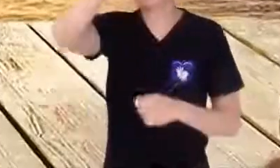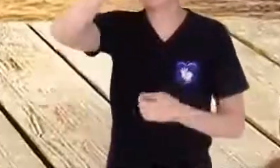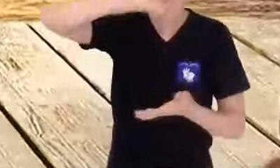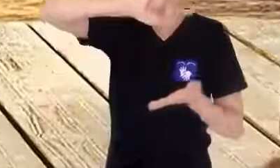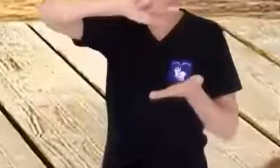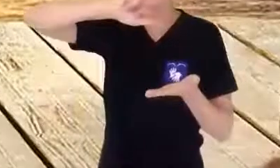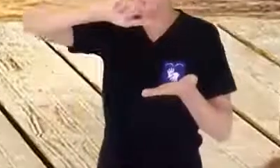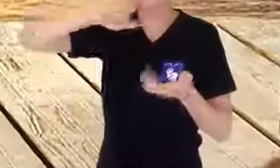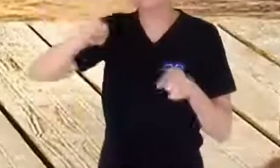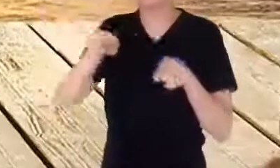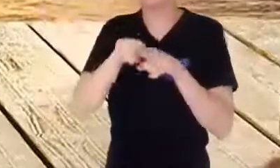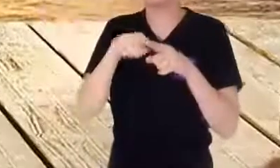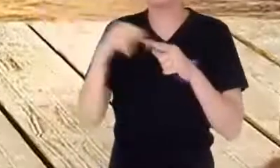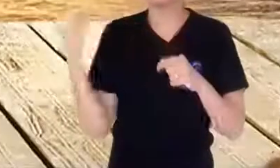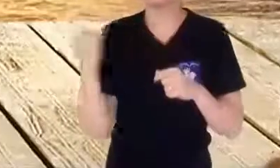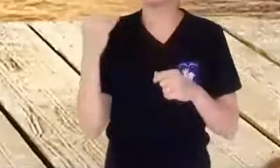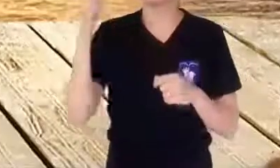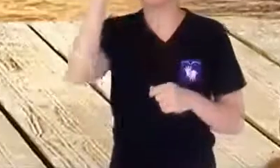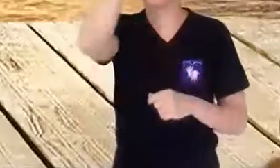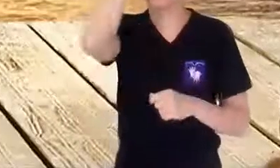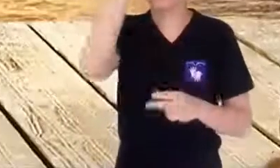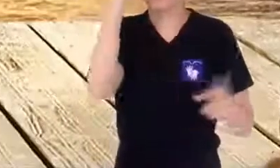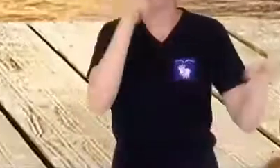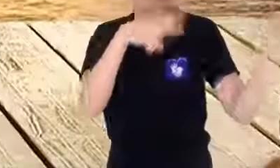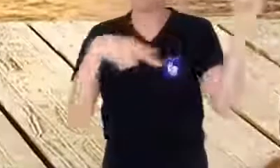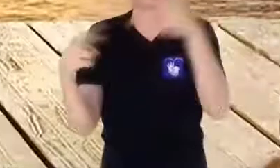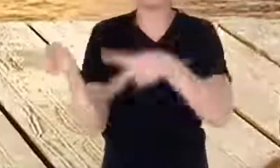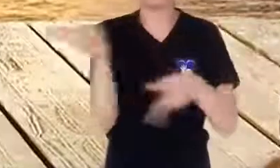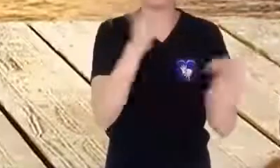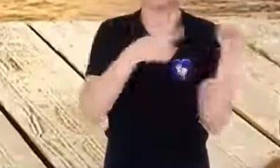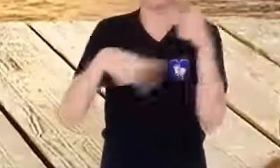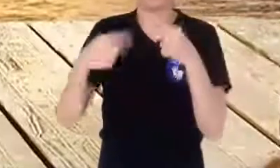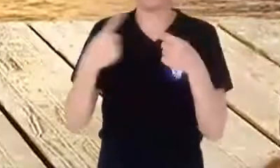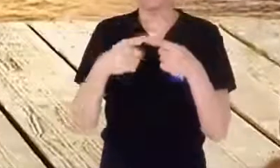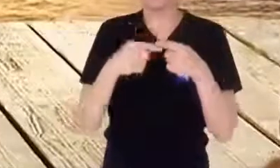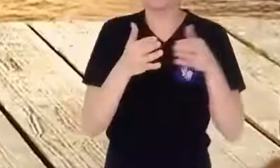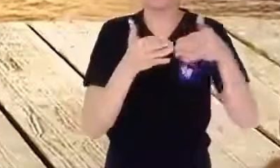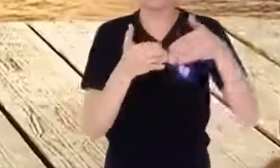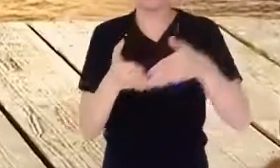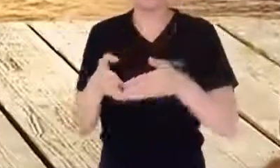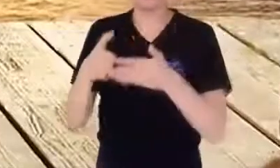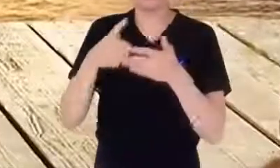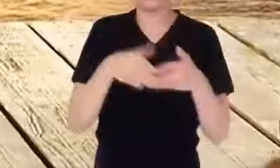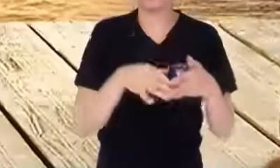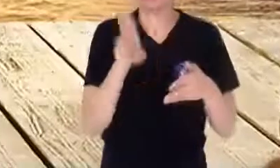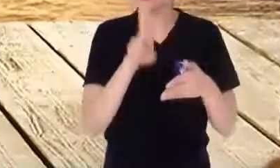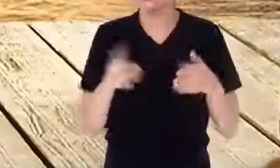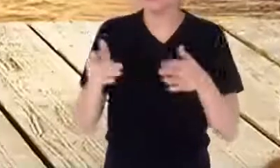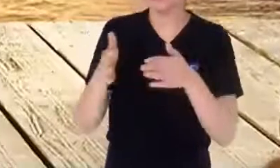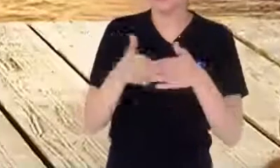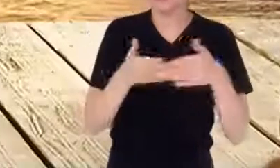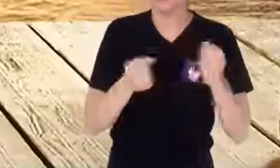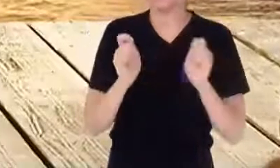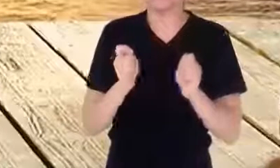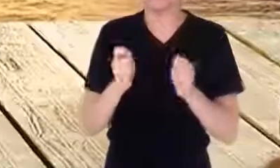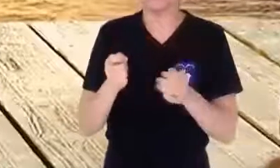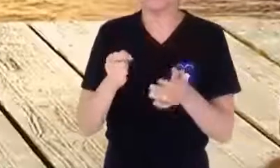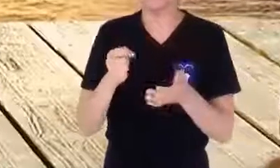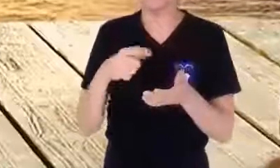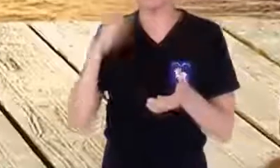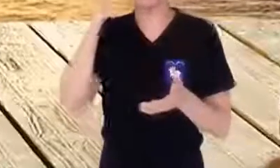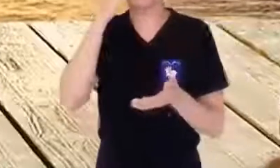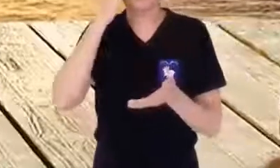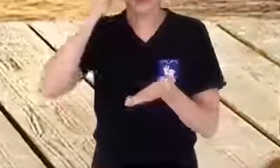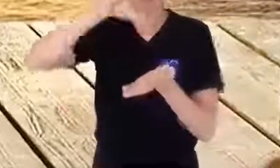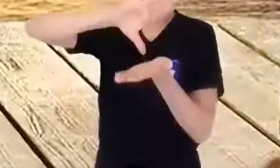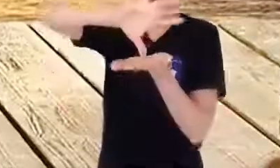ventos. O nosso navio, ele usa os ventos. E nós temos que hastear as velas. Vamos